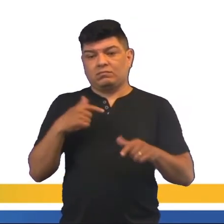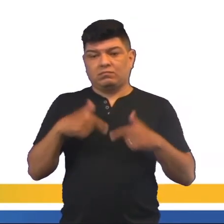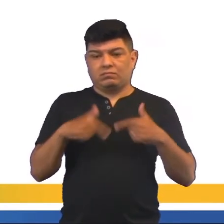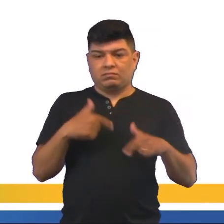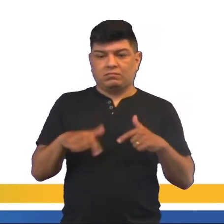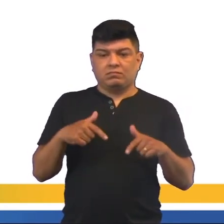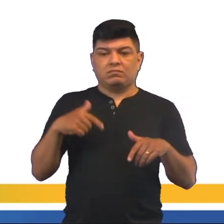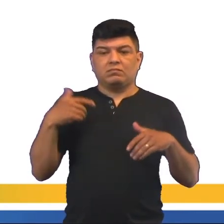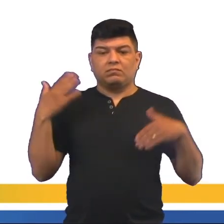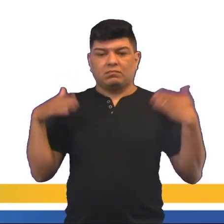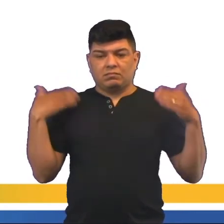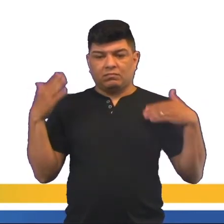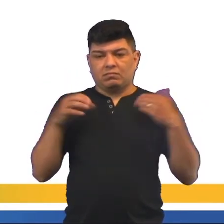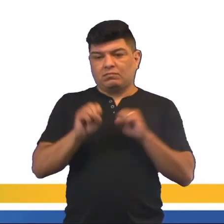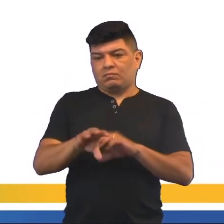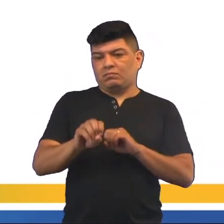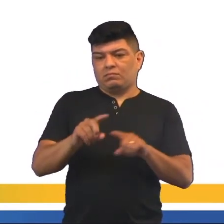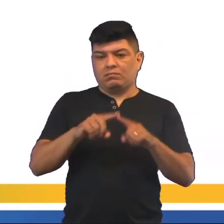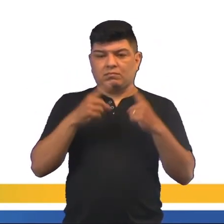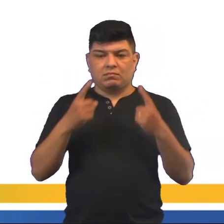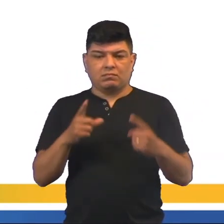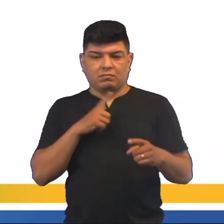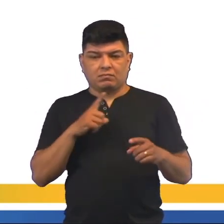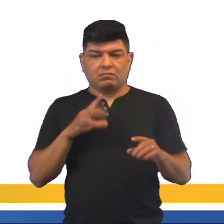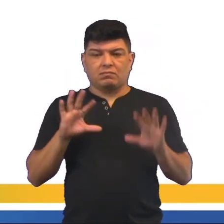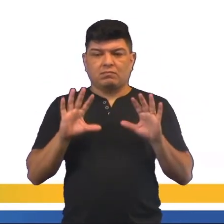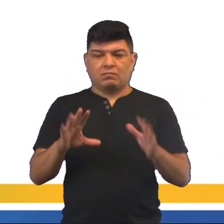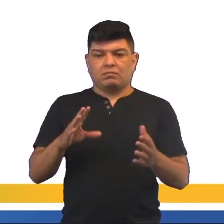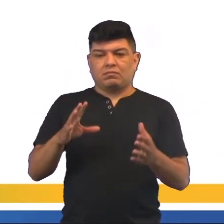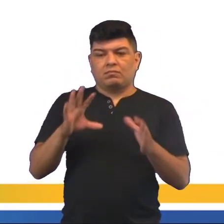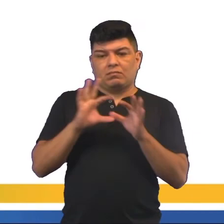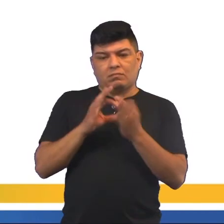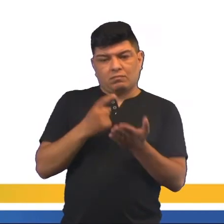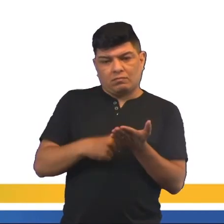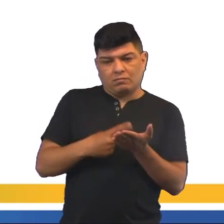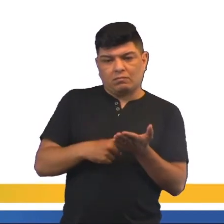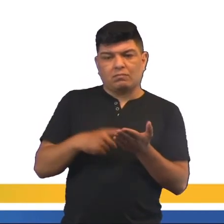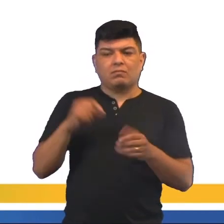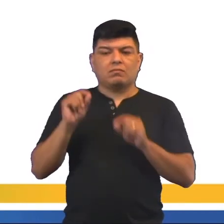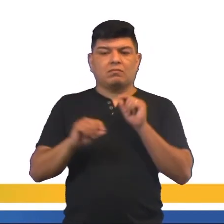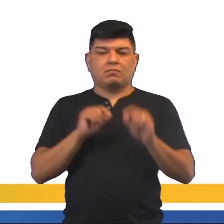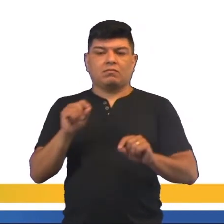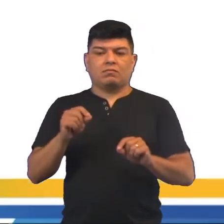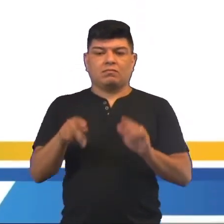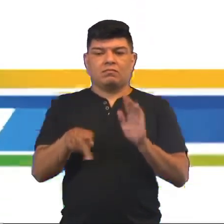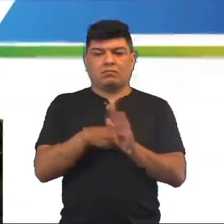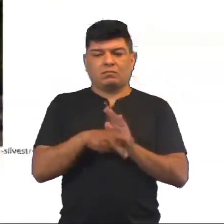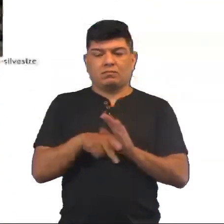atividades recreativas e educacionais, mas desde que estejam em comum acordo com os proprietários.